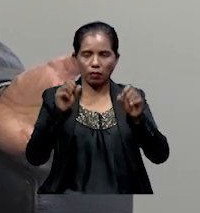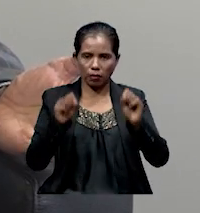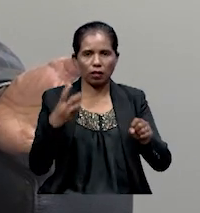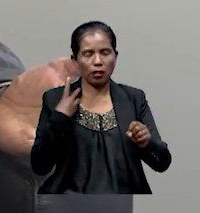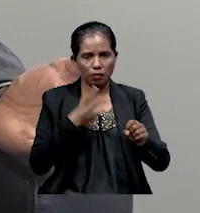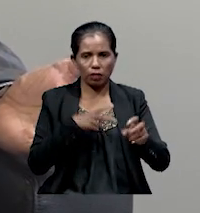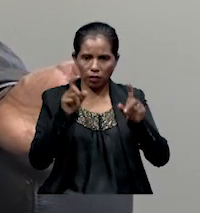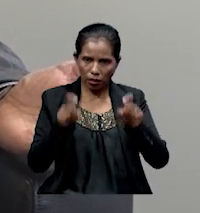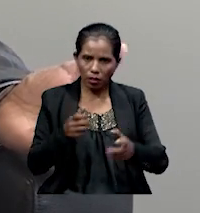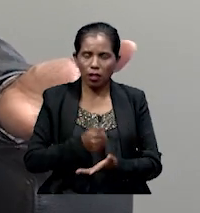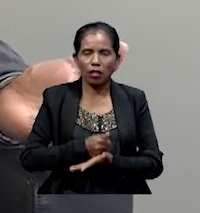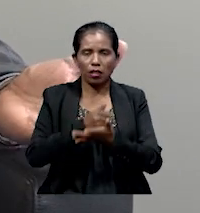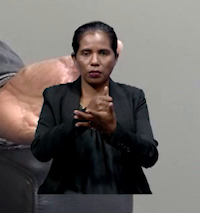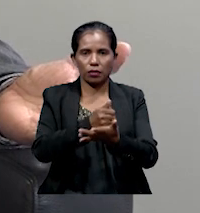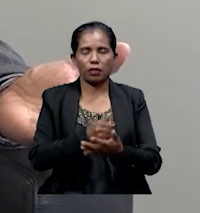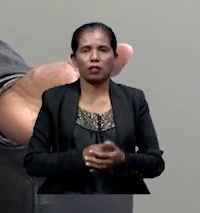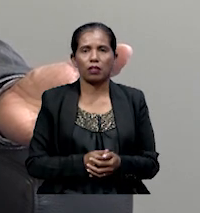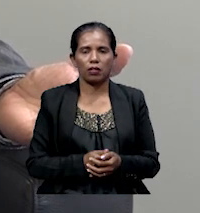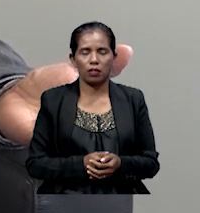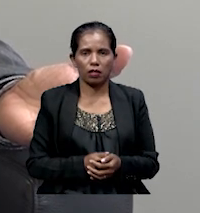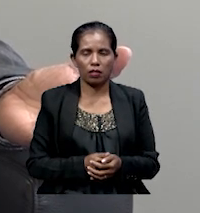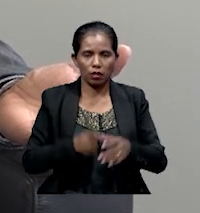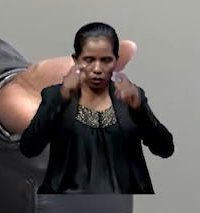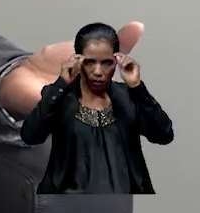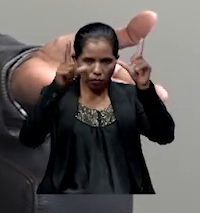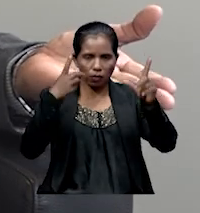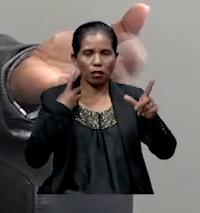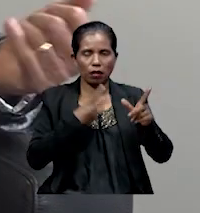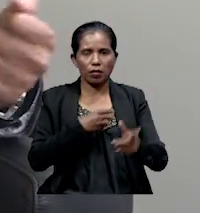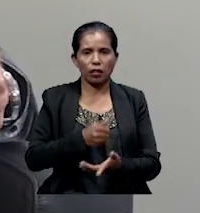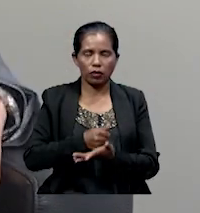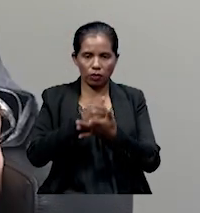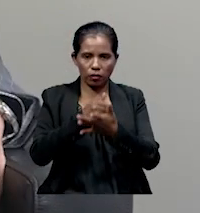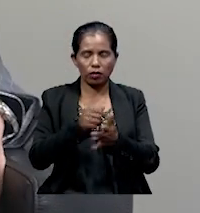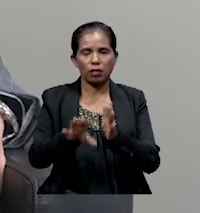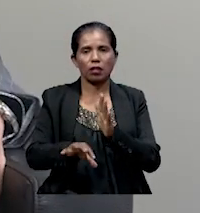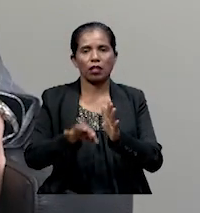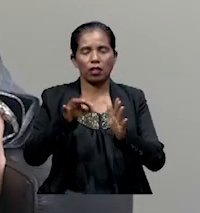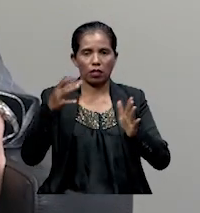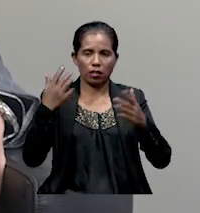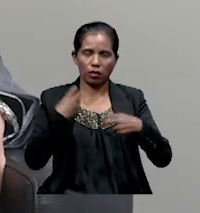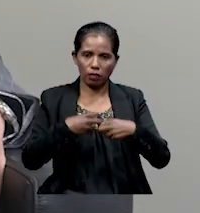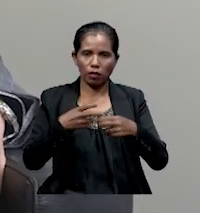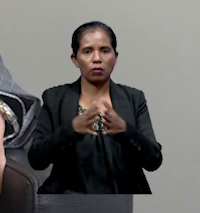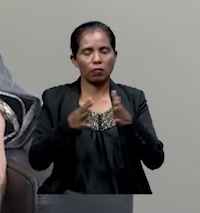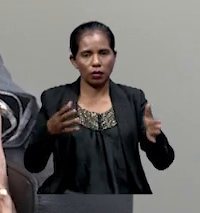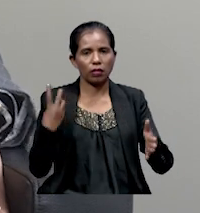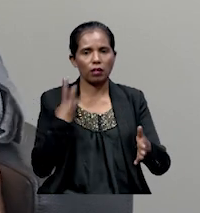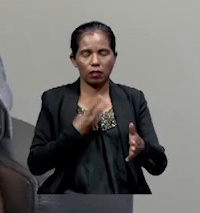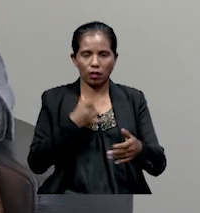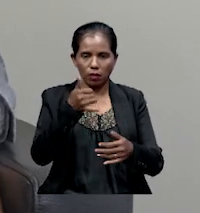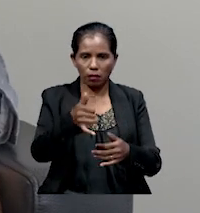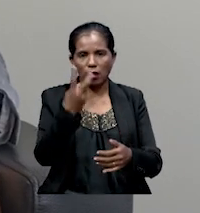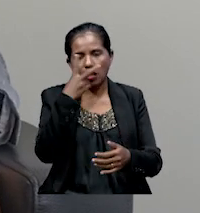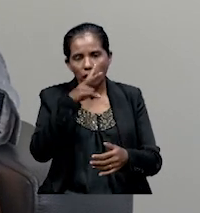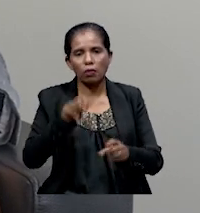ajuda Timor se durante né a minha ajuda ela agora tô nem está agressão bota e tem que tumbar para haré alunçam